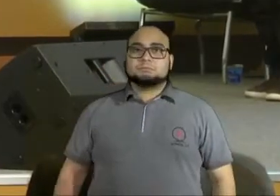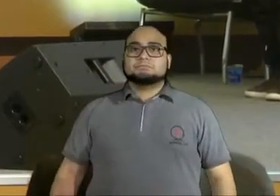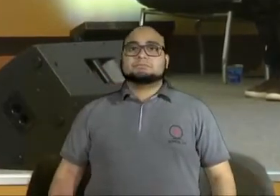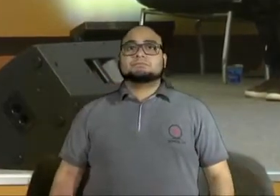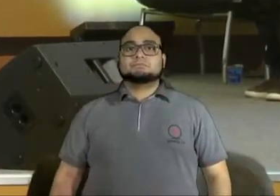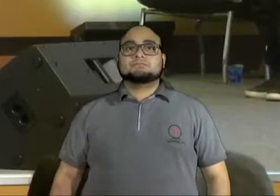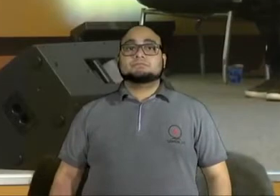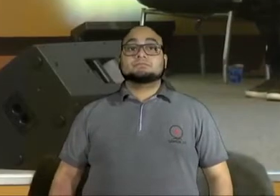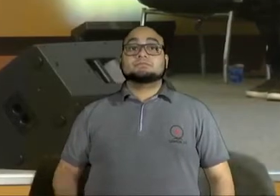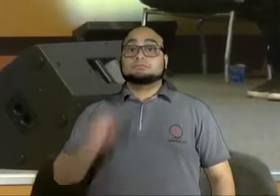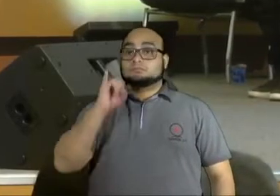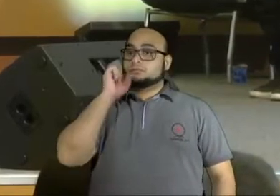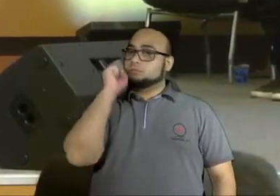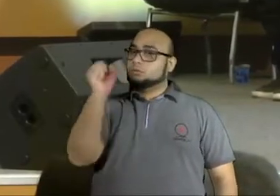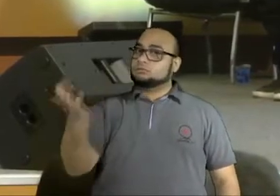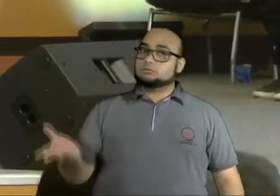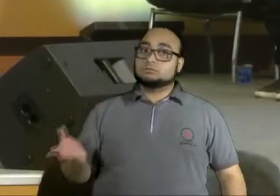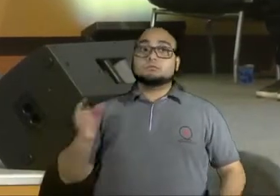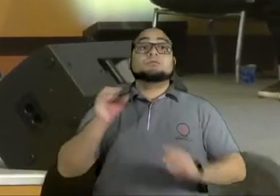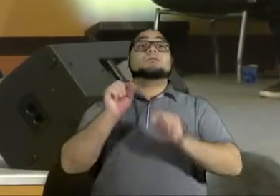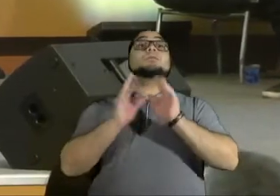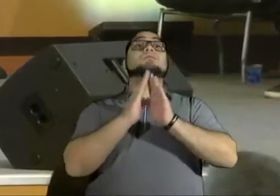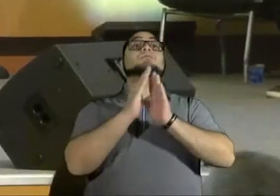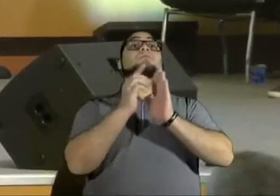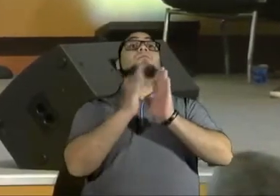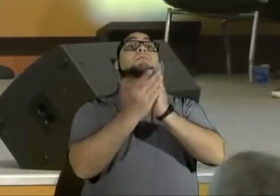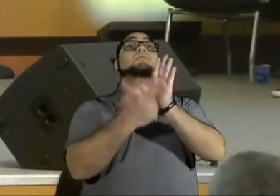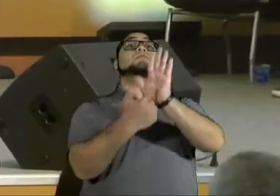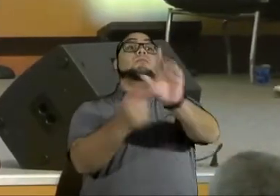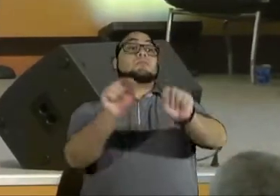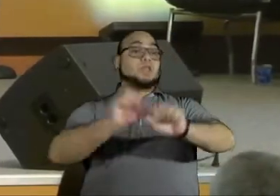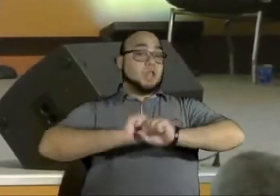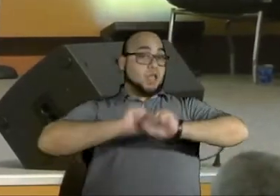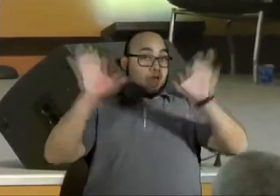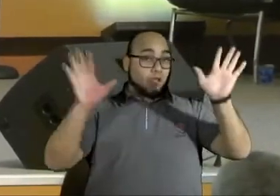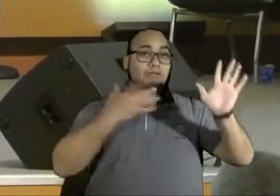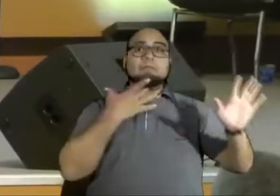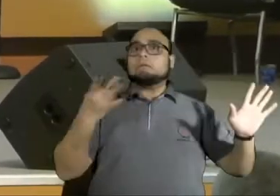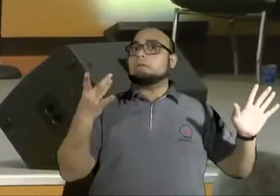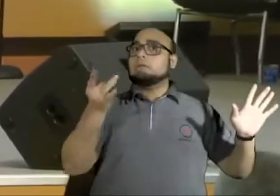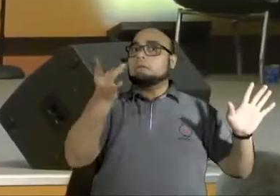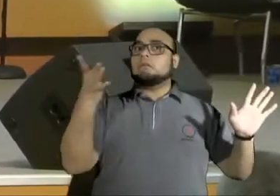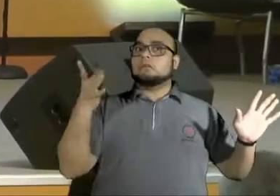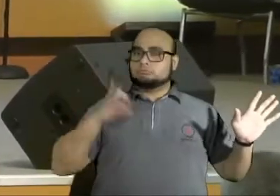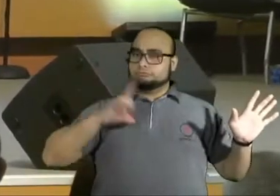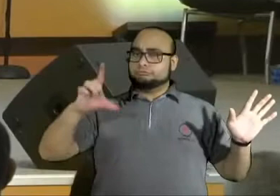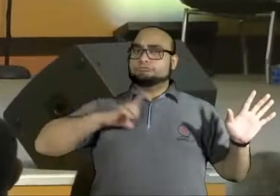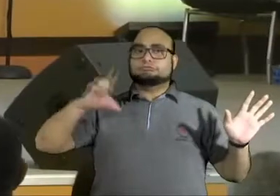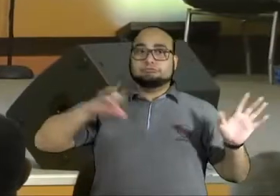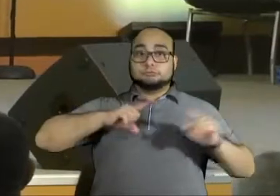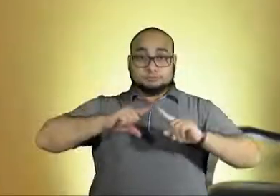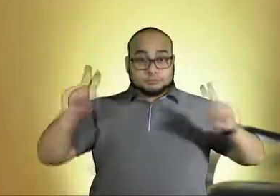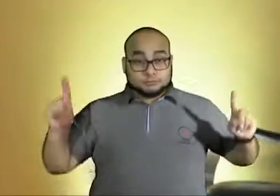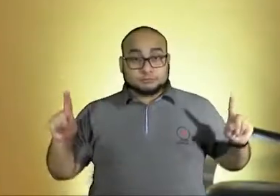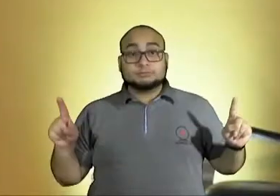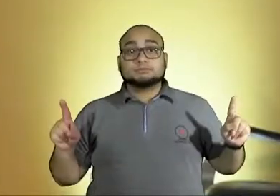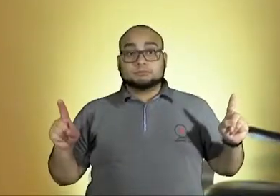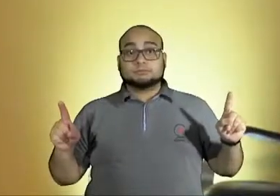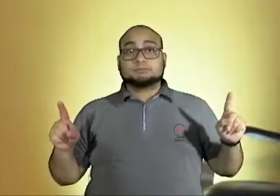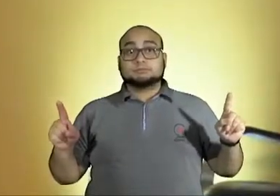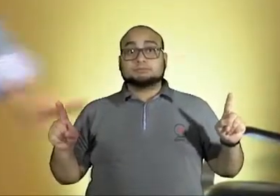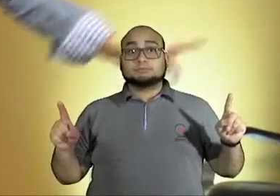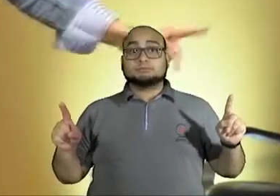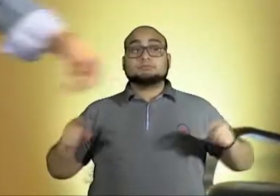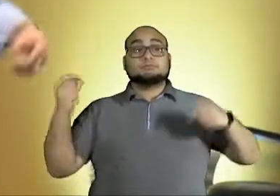Então o texto deixa claro, João escreveu, não que ele não tinha sede, mas não está pedindo porque tem sede. Está dizendo que tem sede porque quer